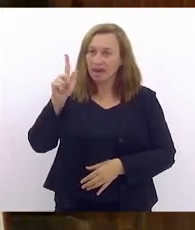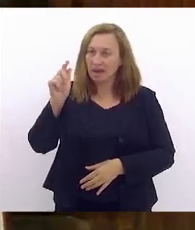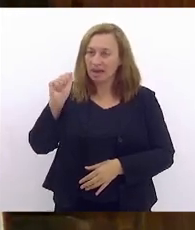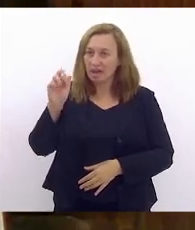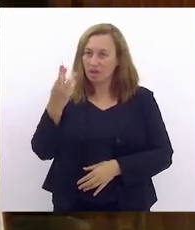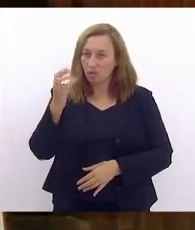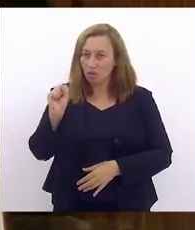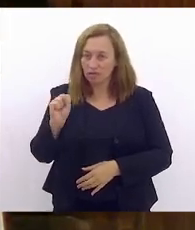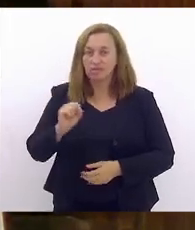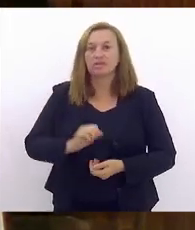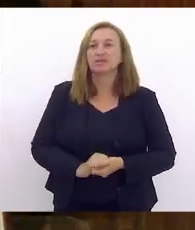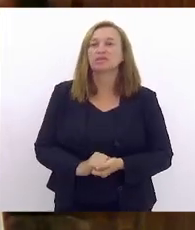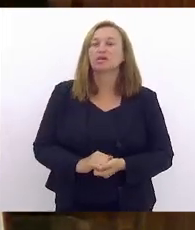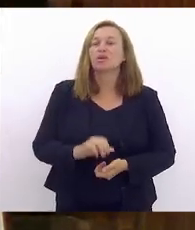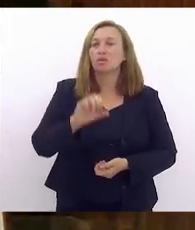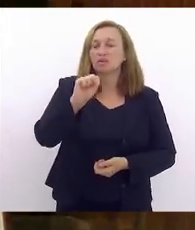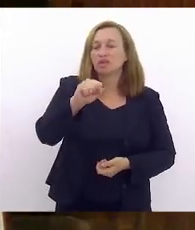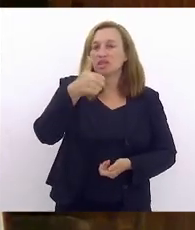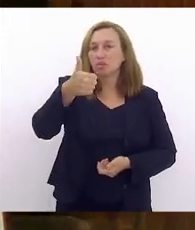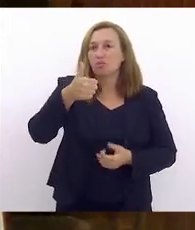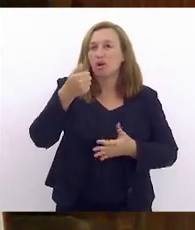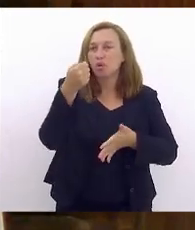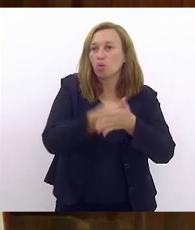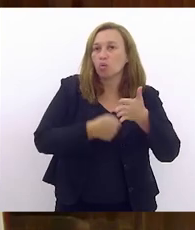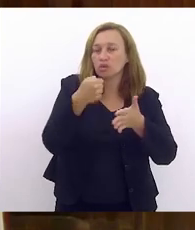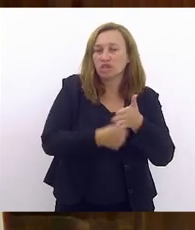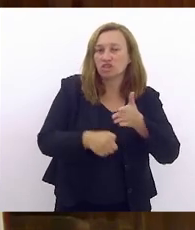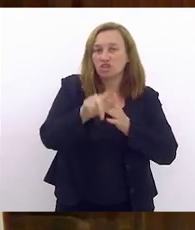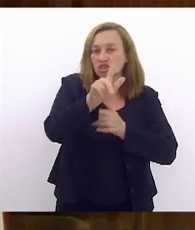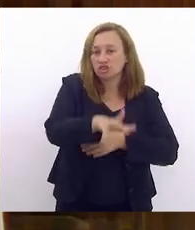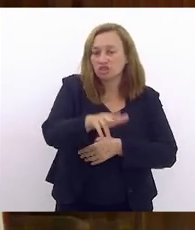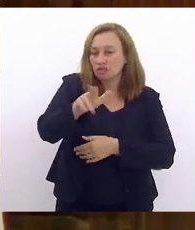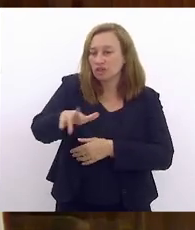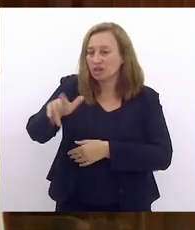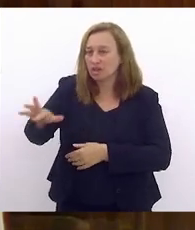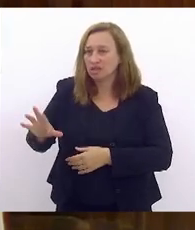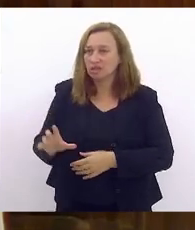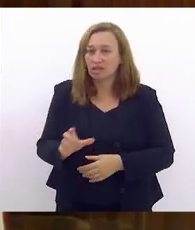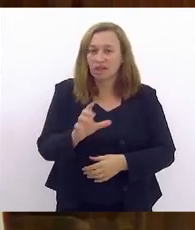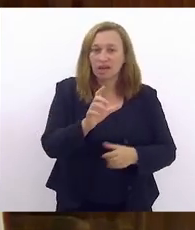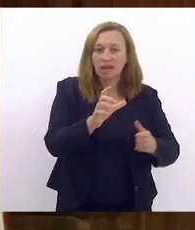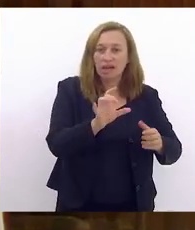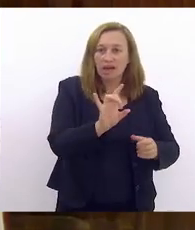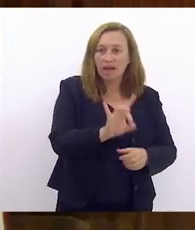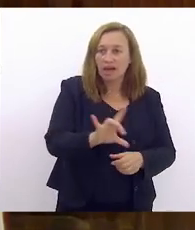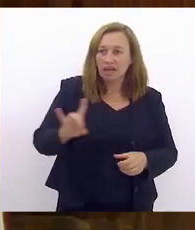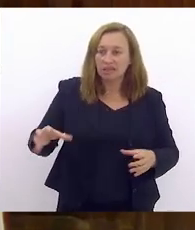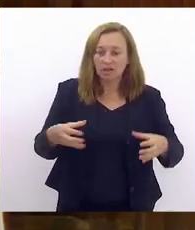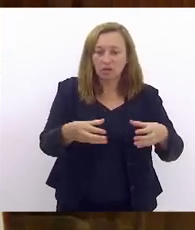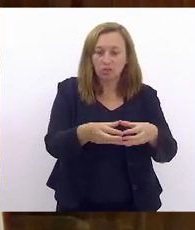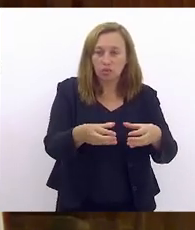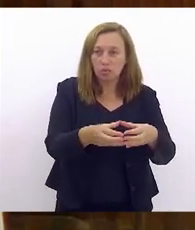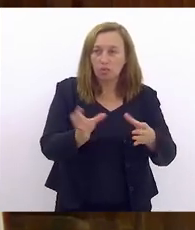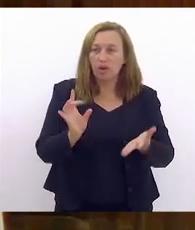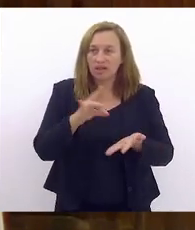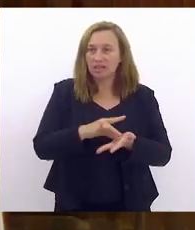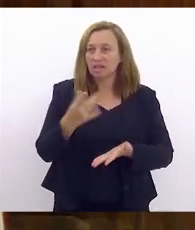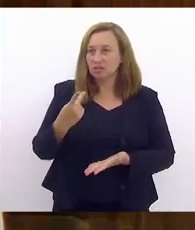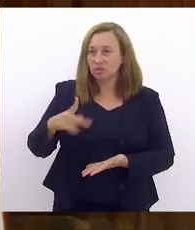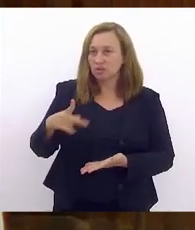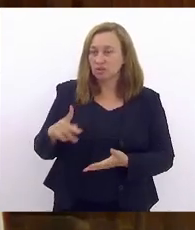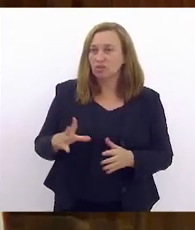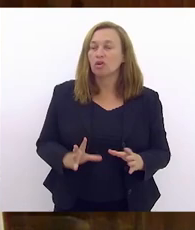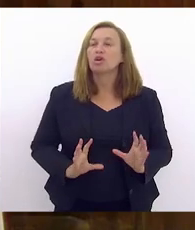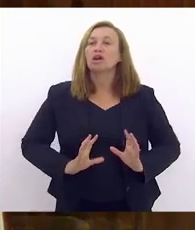São 81 lutas diferentes, cada um com a sua realidade. Escolas do Grupo Prata, escolas do Grupo